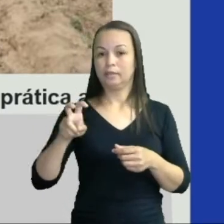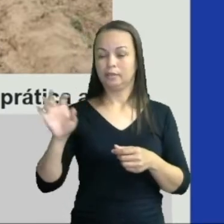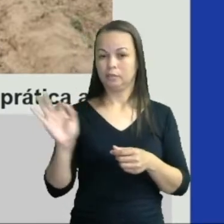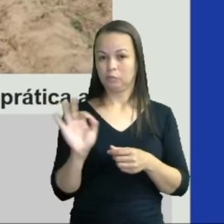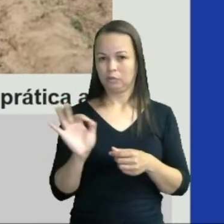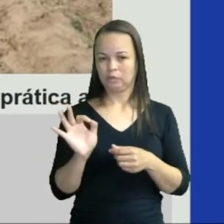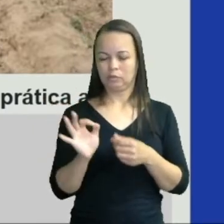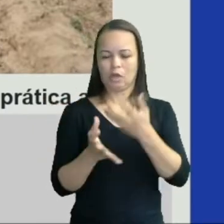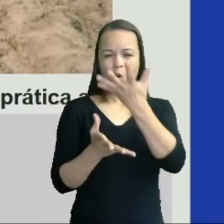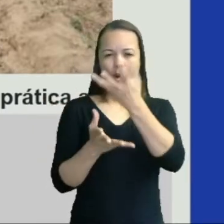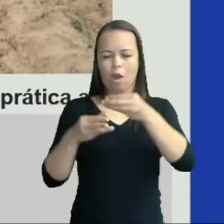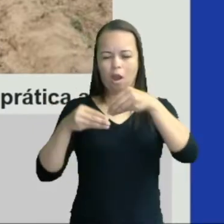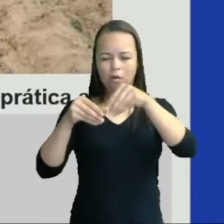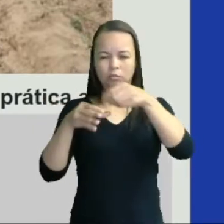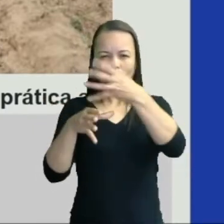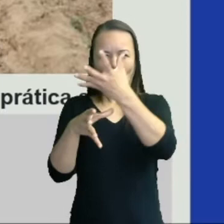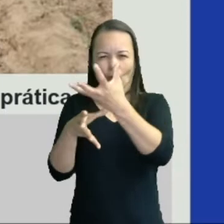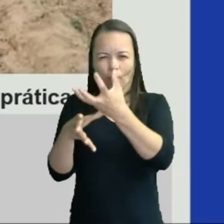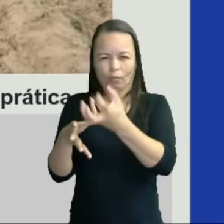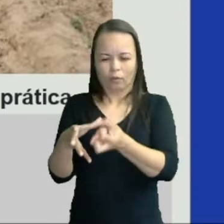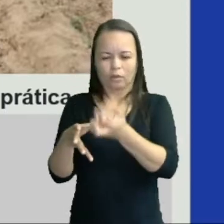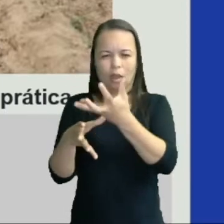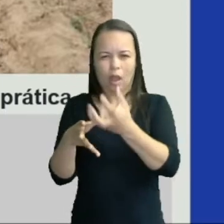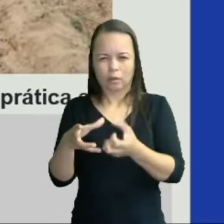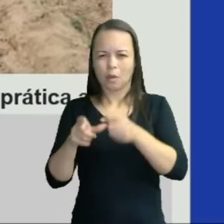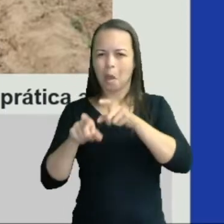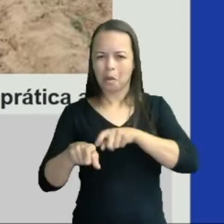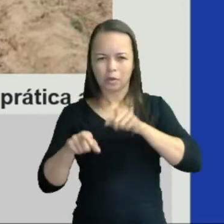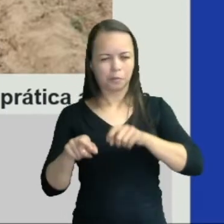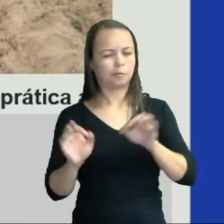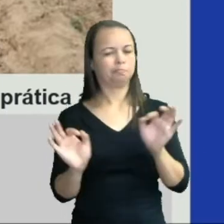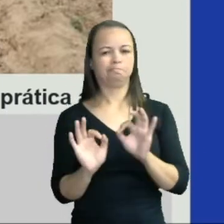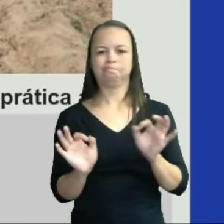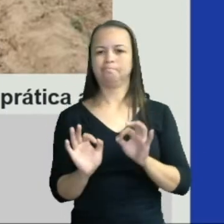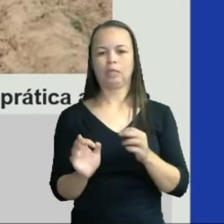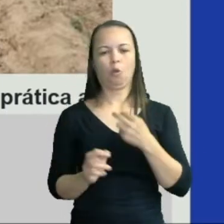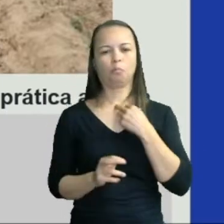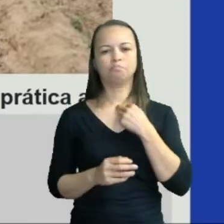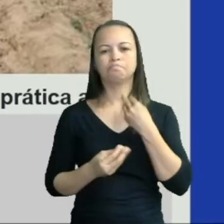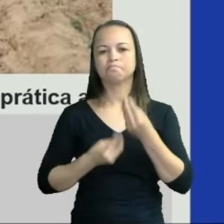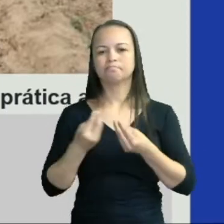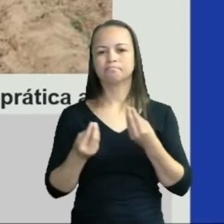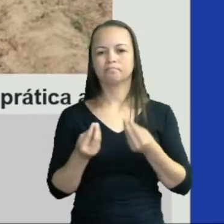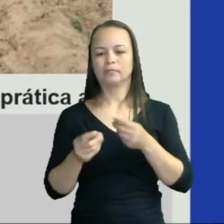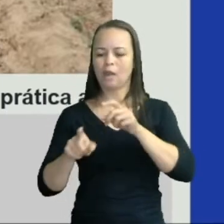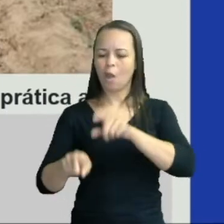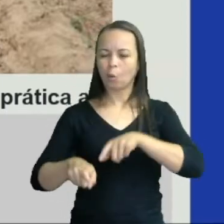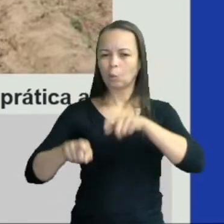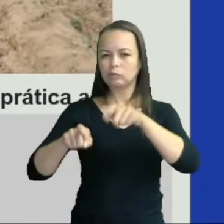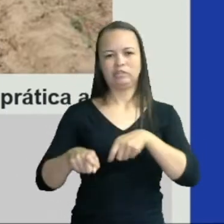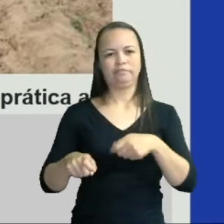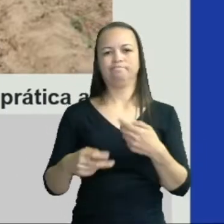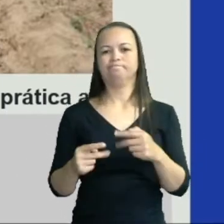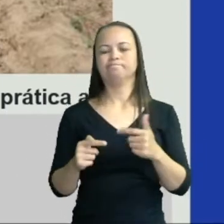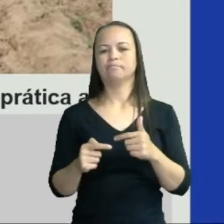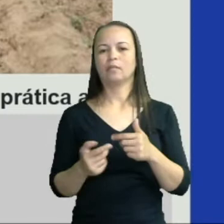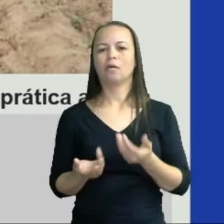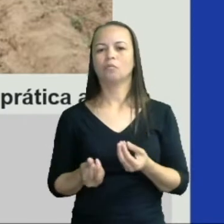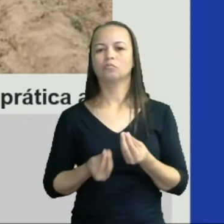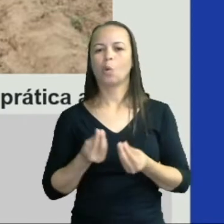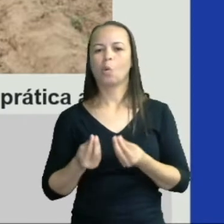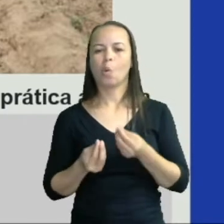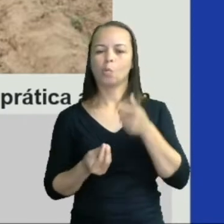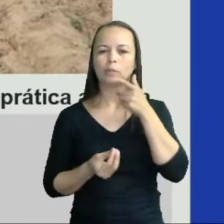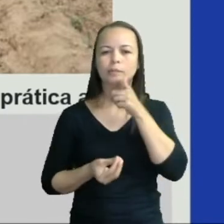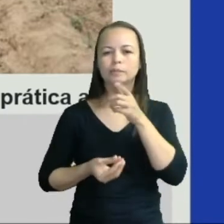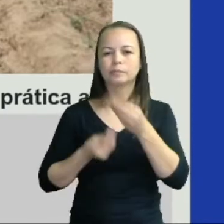e por isso não é ideal para a prática agrícola. Esse solo não é próprio para o cultivo. Características desse tipo